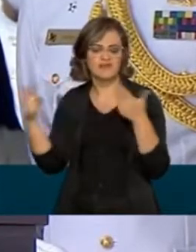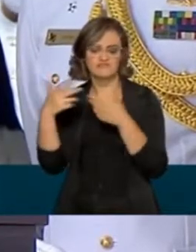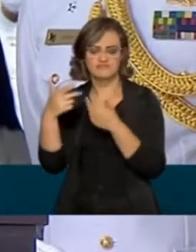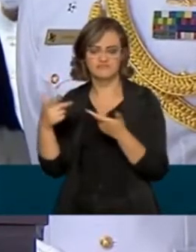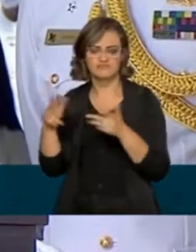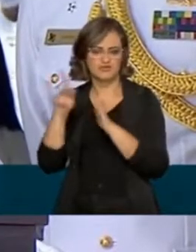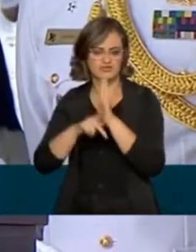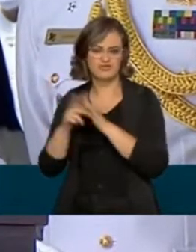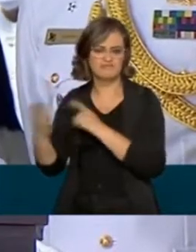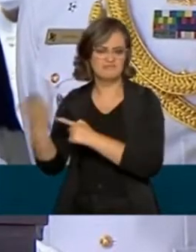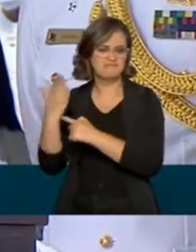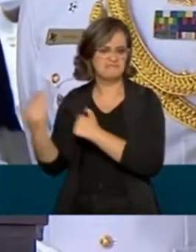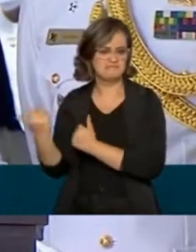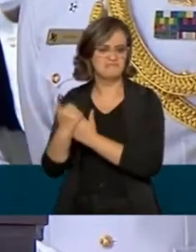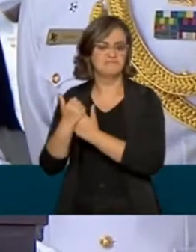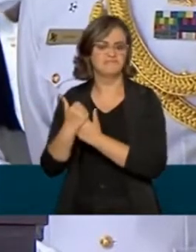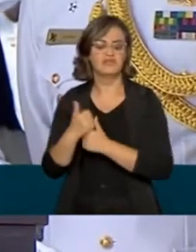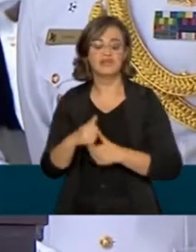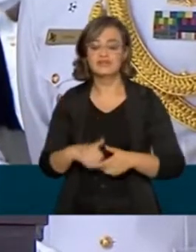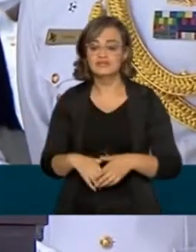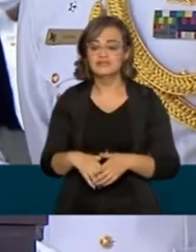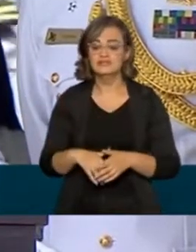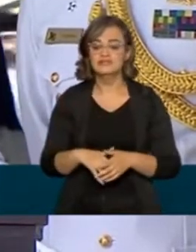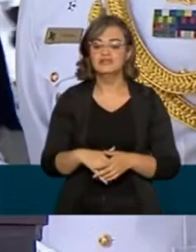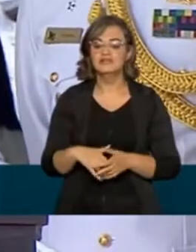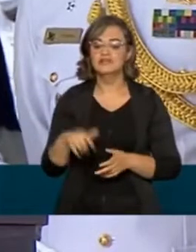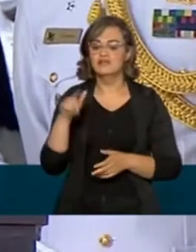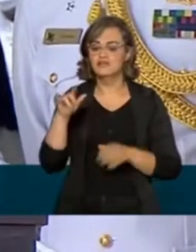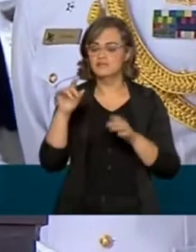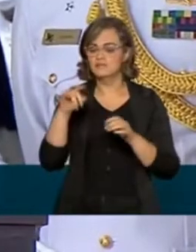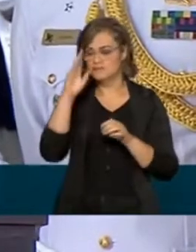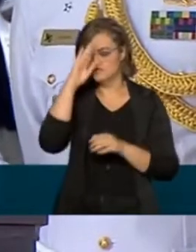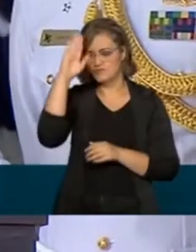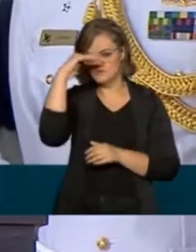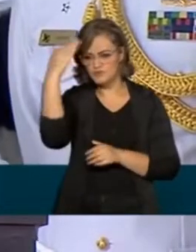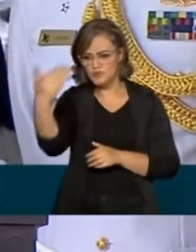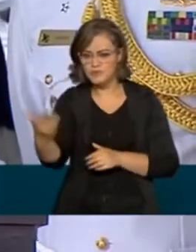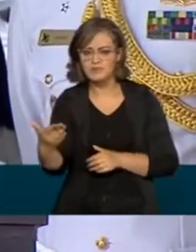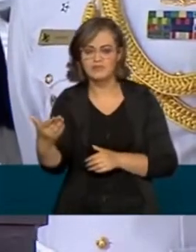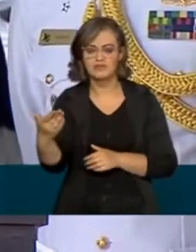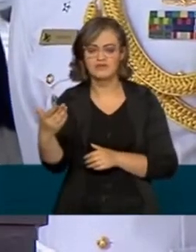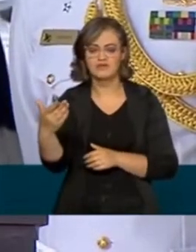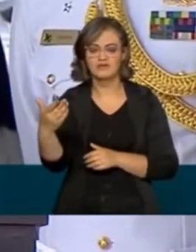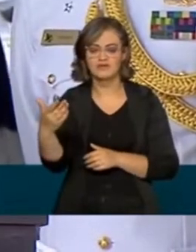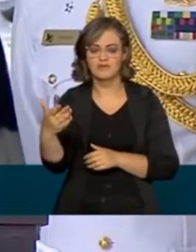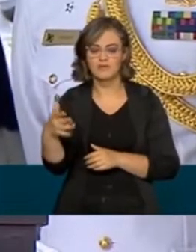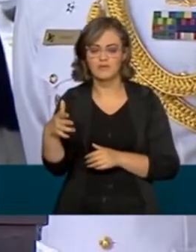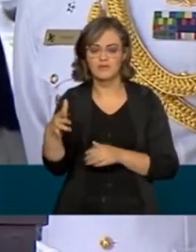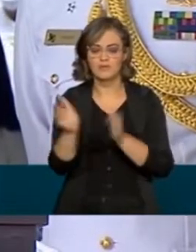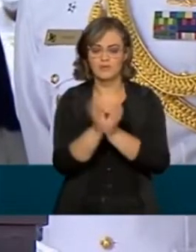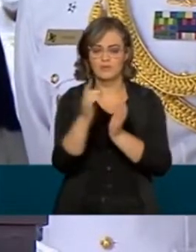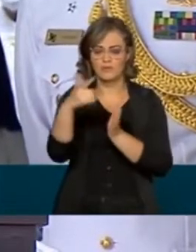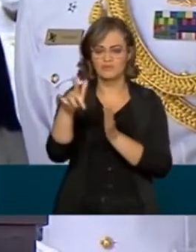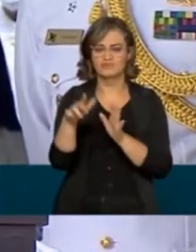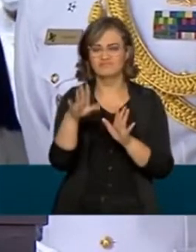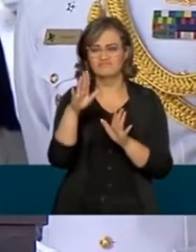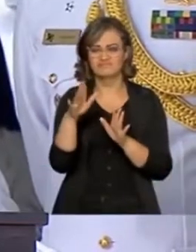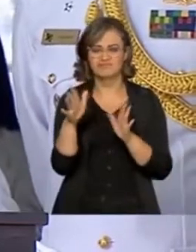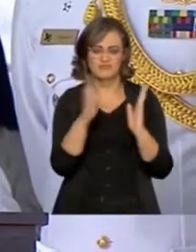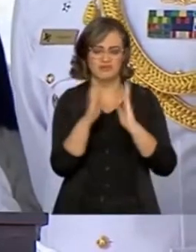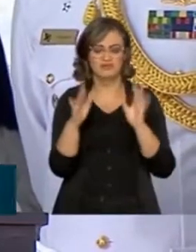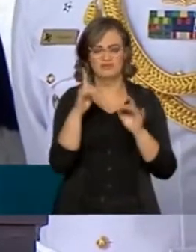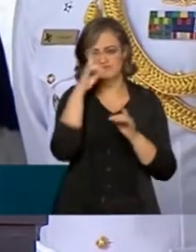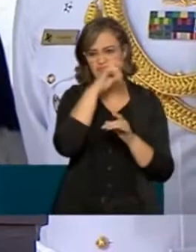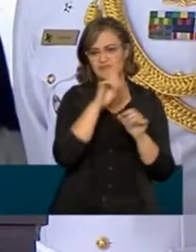Azuis. A essas e esses benfeitores, uma especial saudação, principalmente no momento em que estamos vivendo.